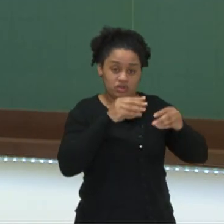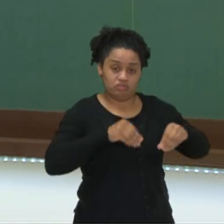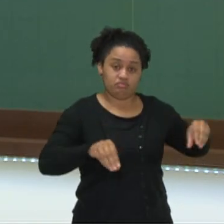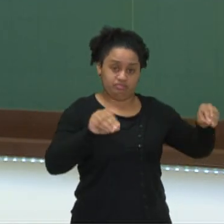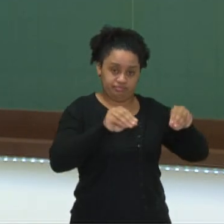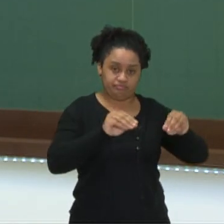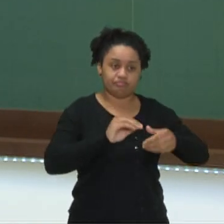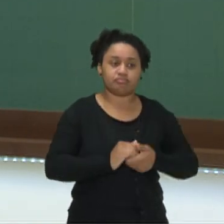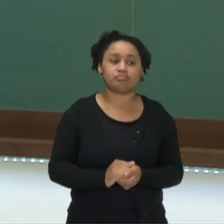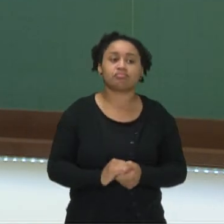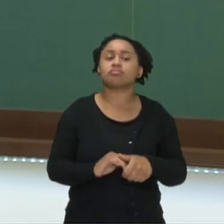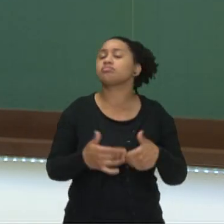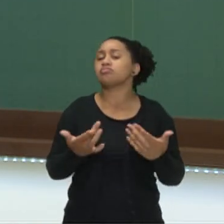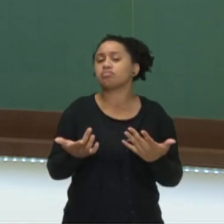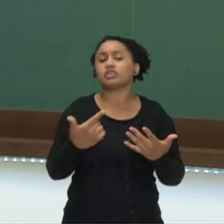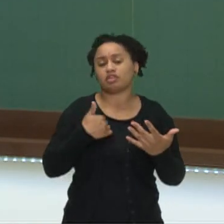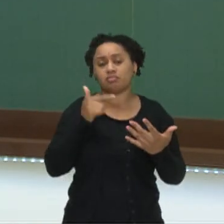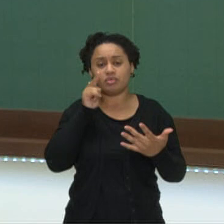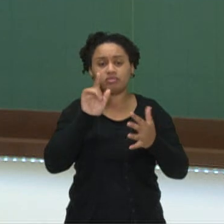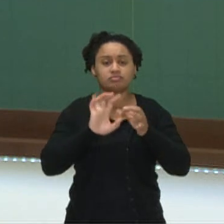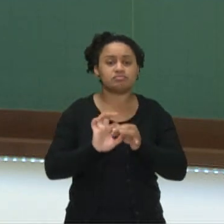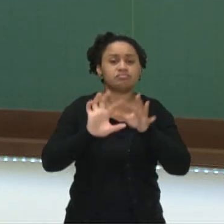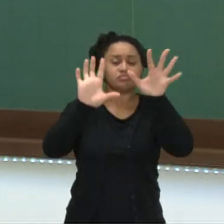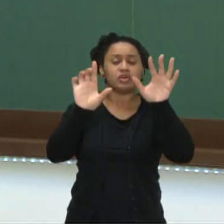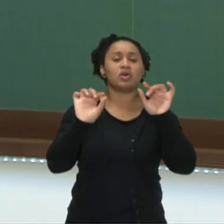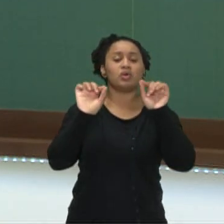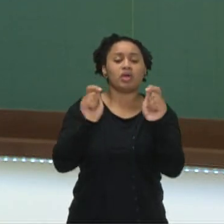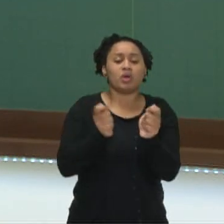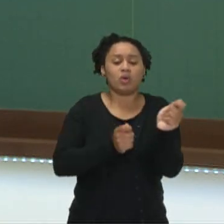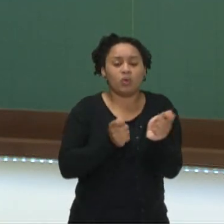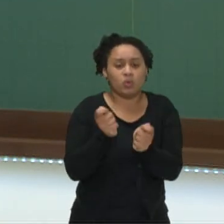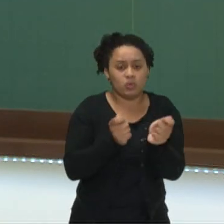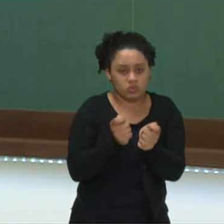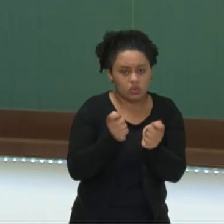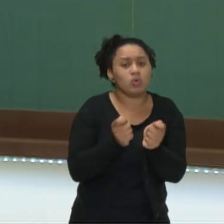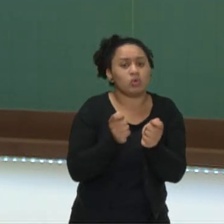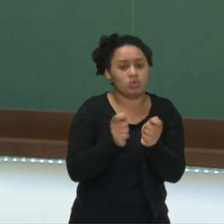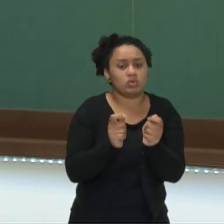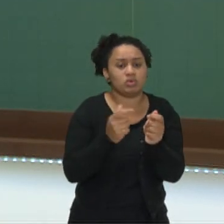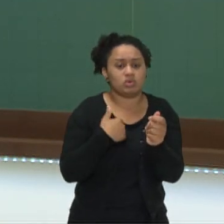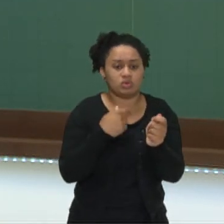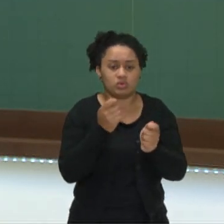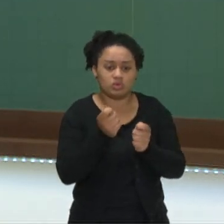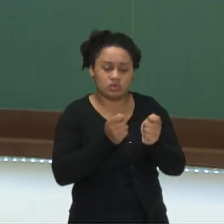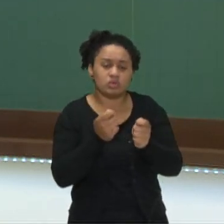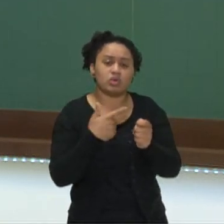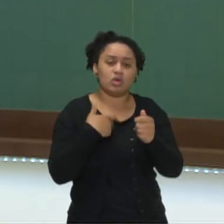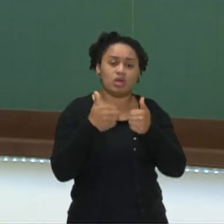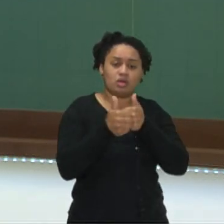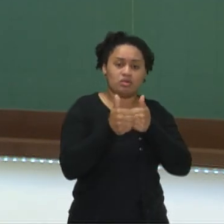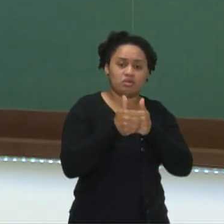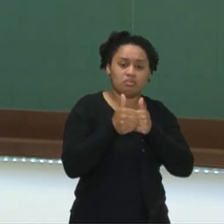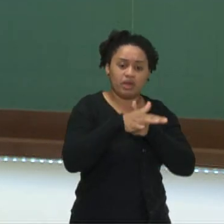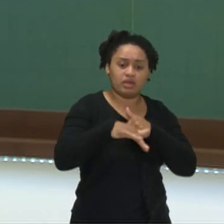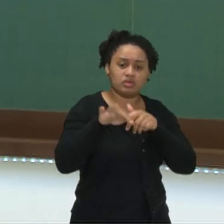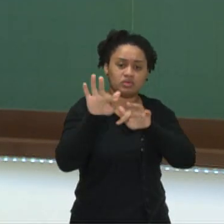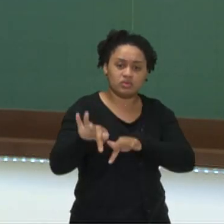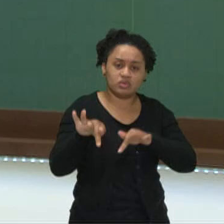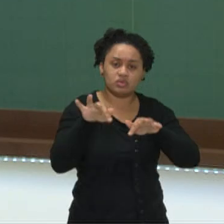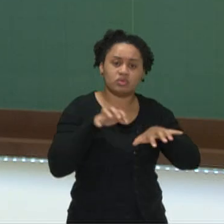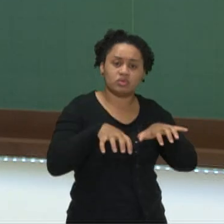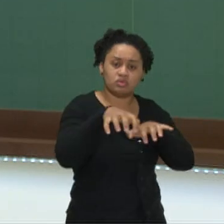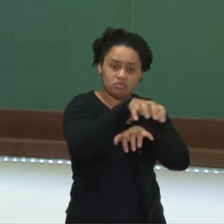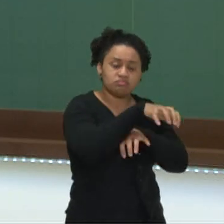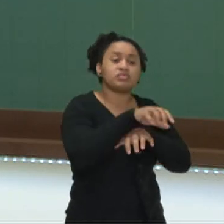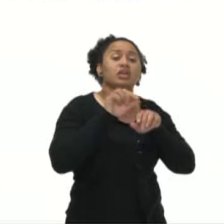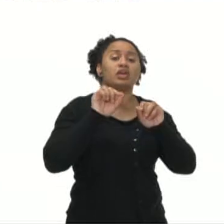terra, né? E para se libertar desse controle, né, desse controle próximo dos feudos, os habitantes